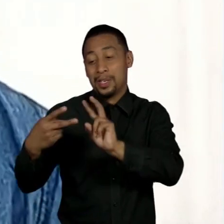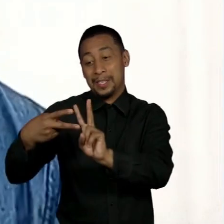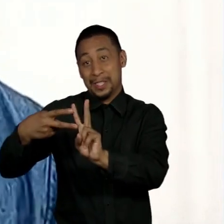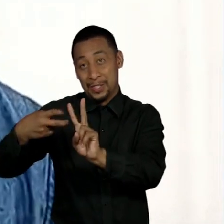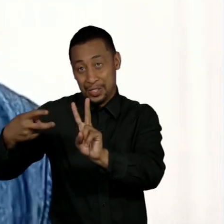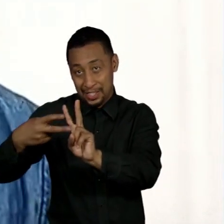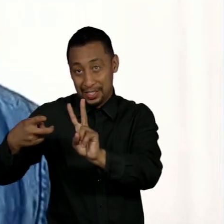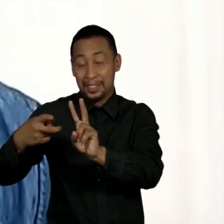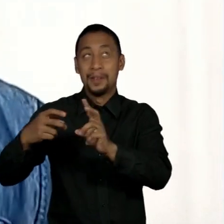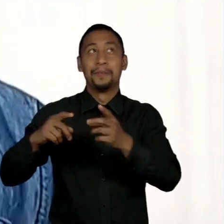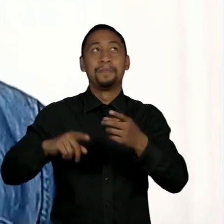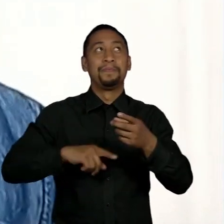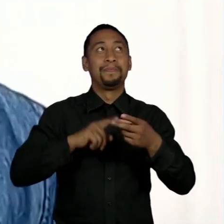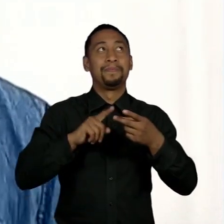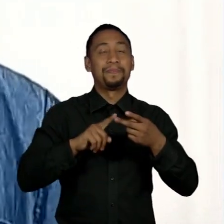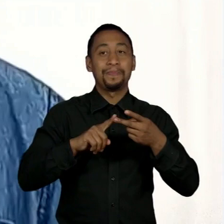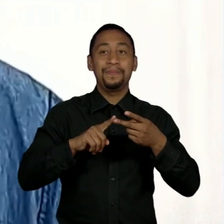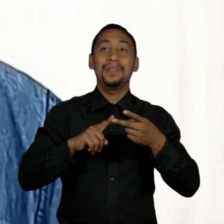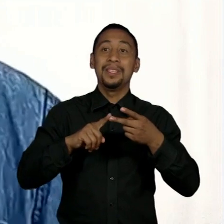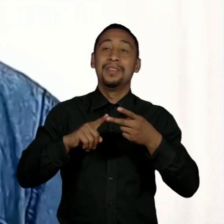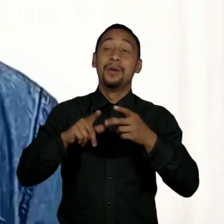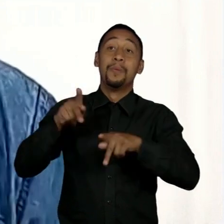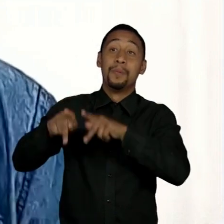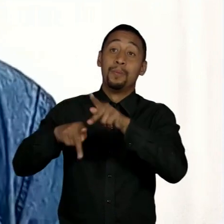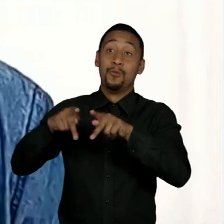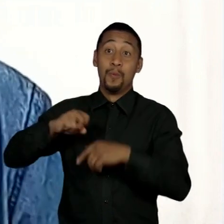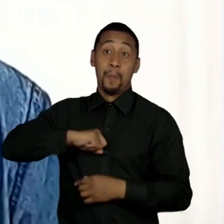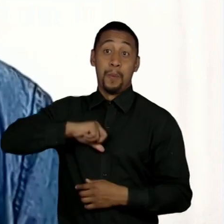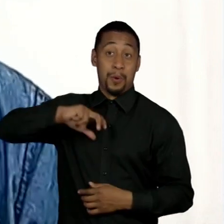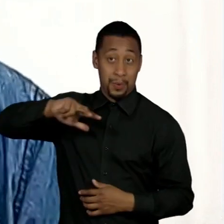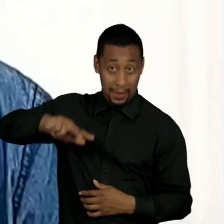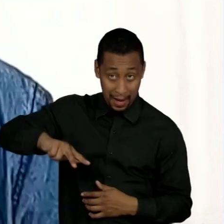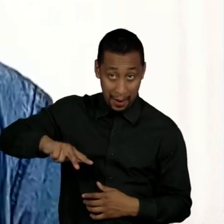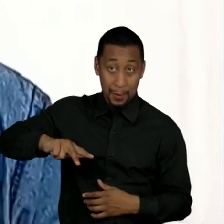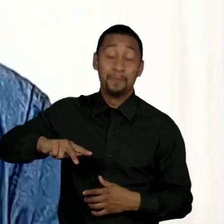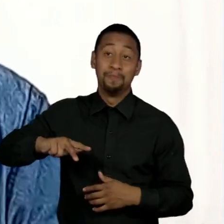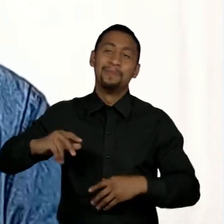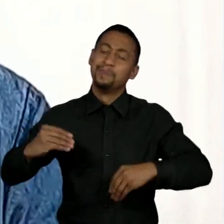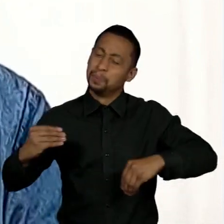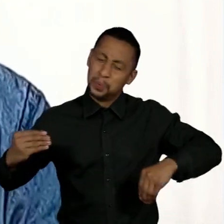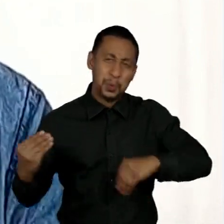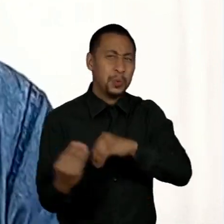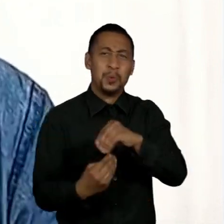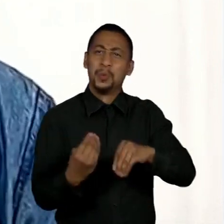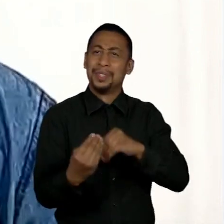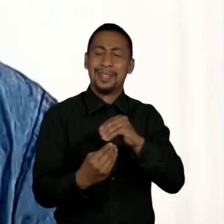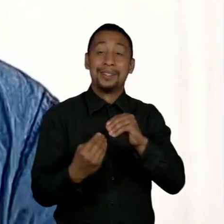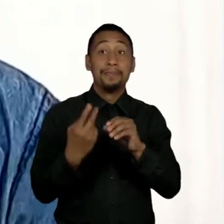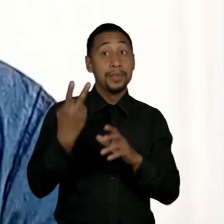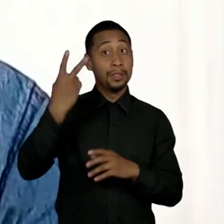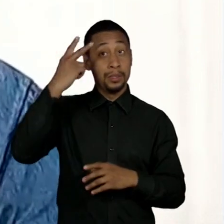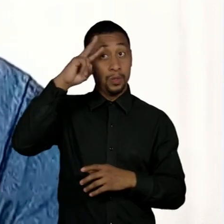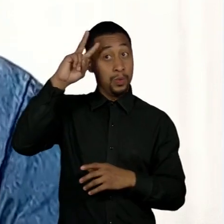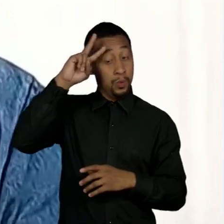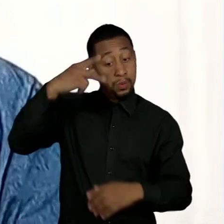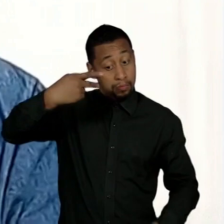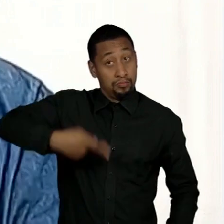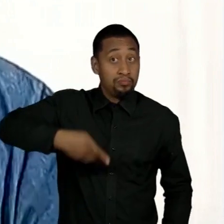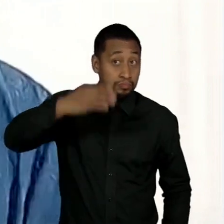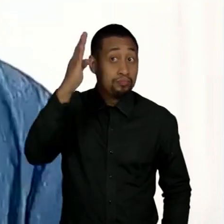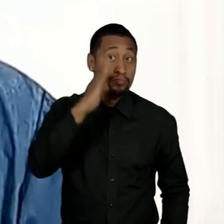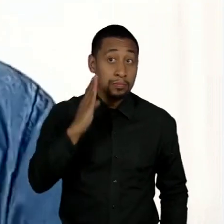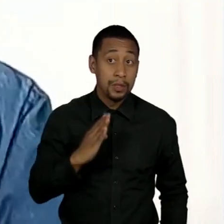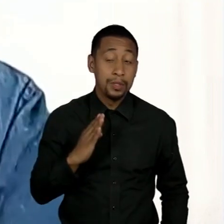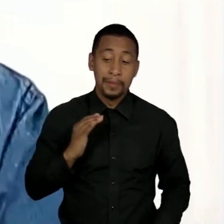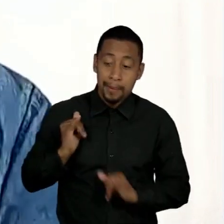a portugueses, simbolizando, né, a tradição da história contada de